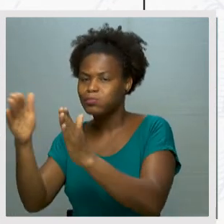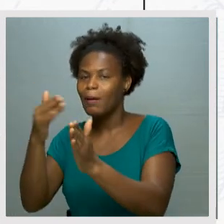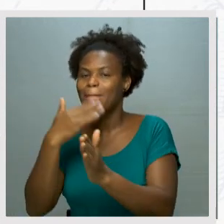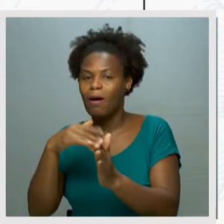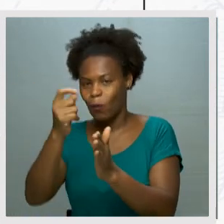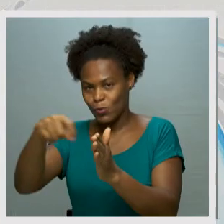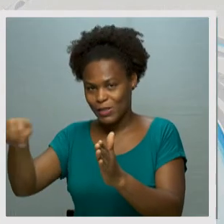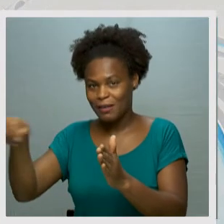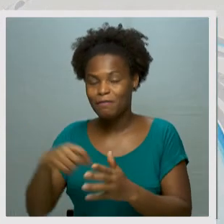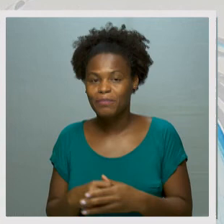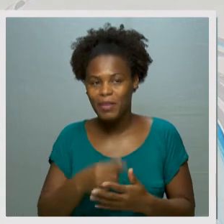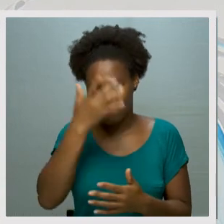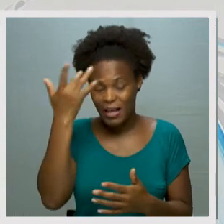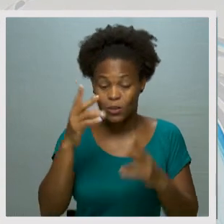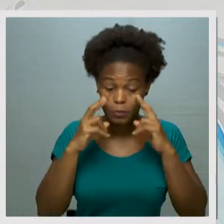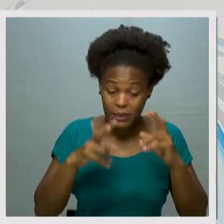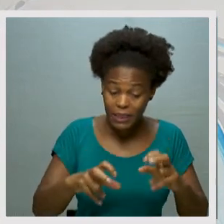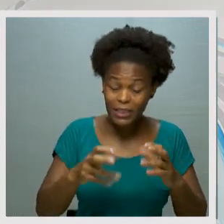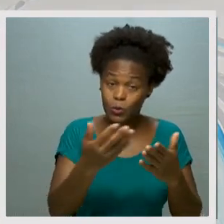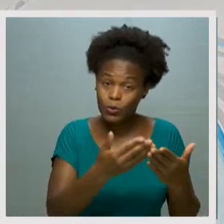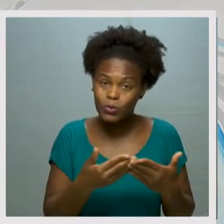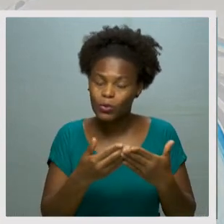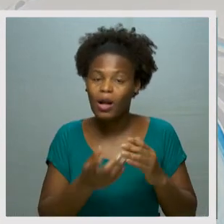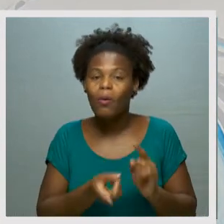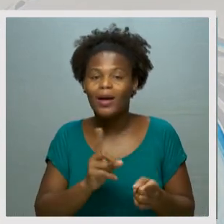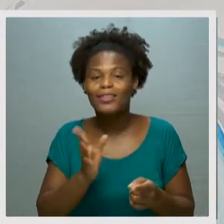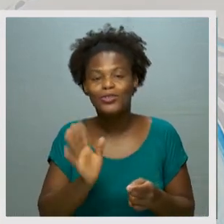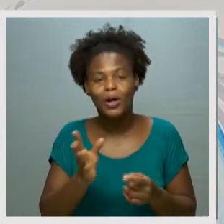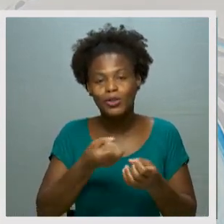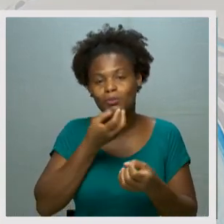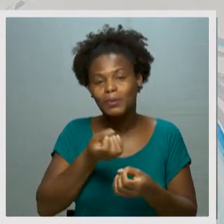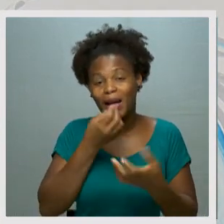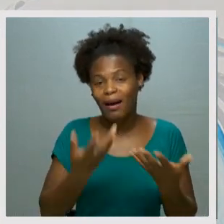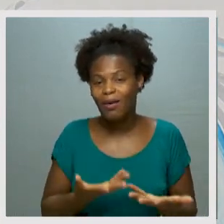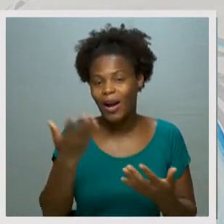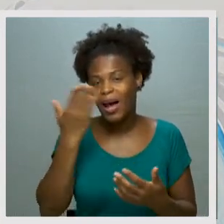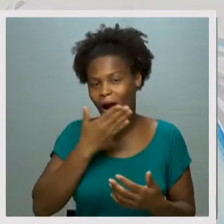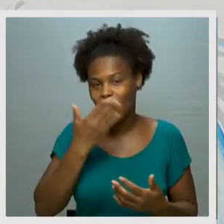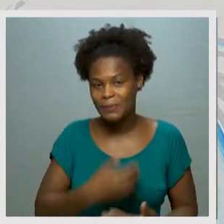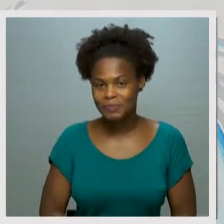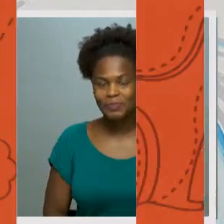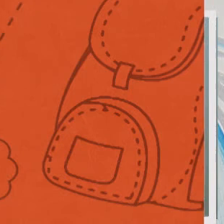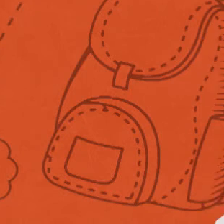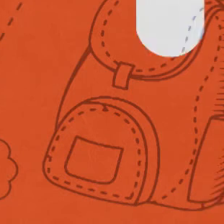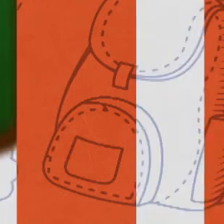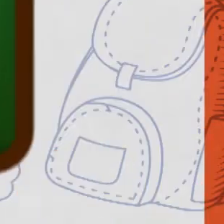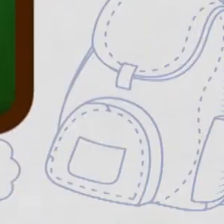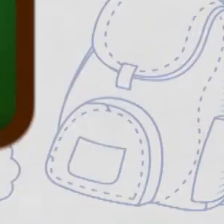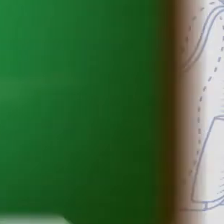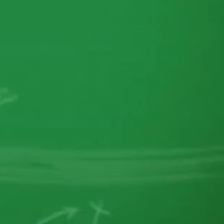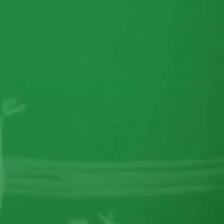fácil completarem a partir de pesquisas, de estudos e aquilo que nós já explicamos agora na aula.